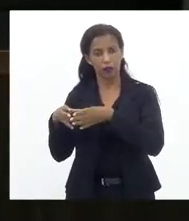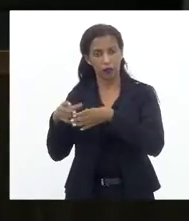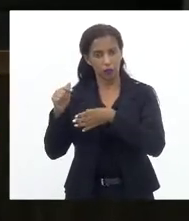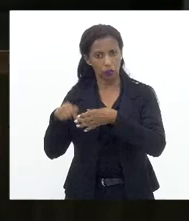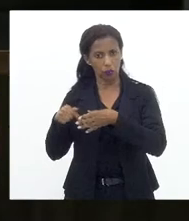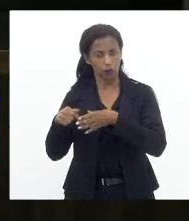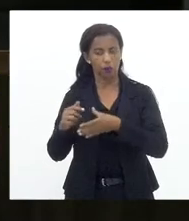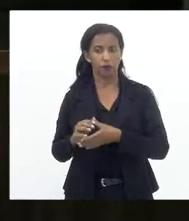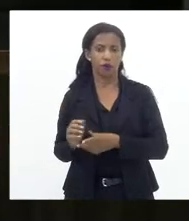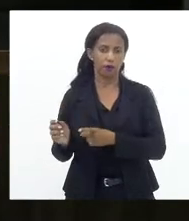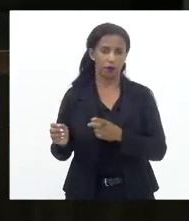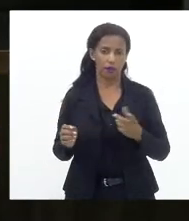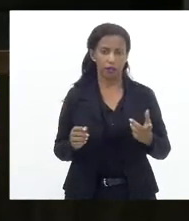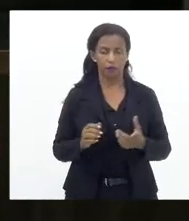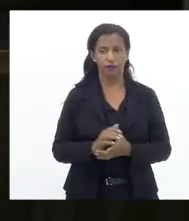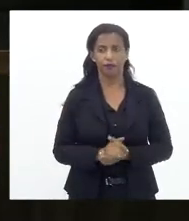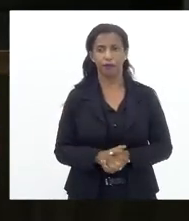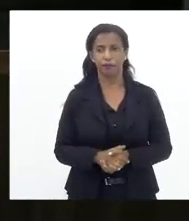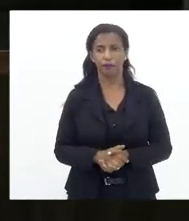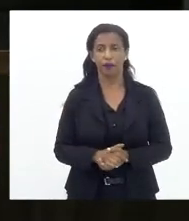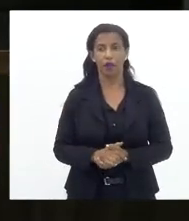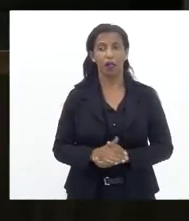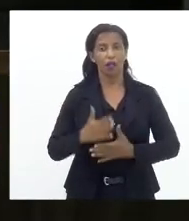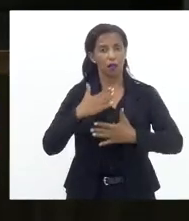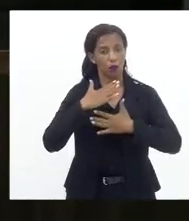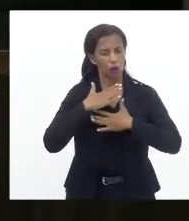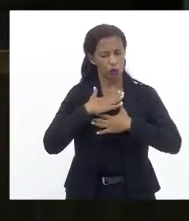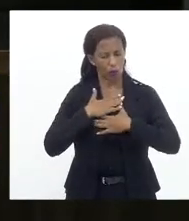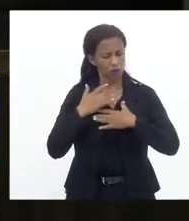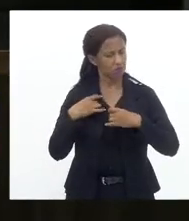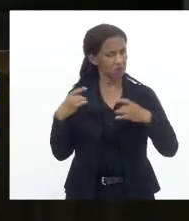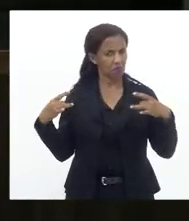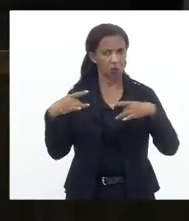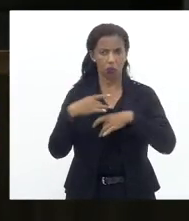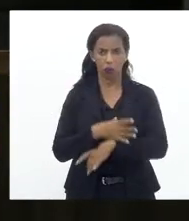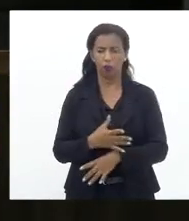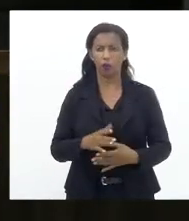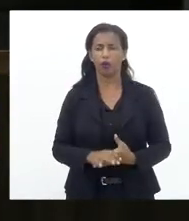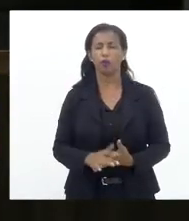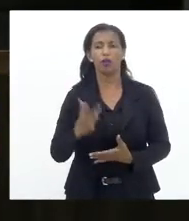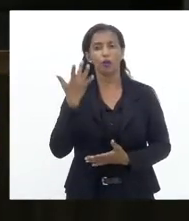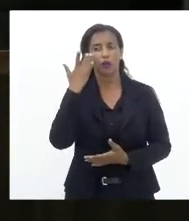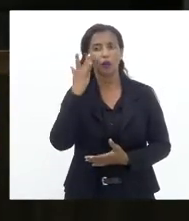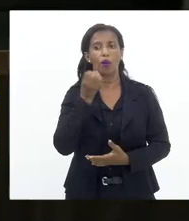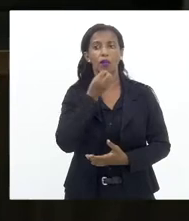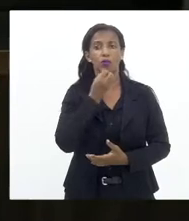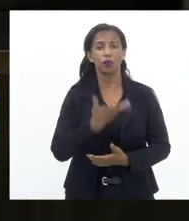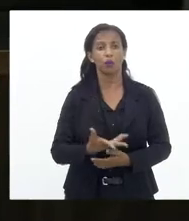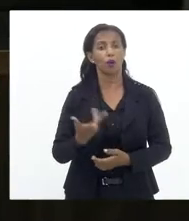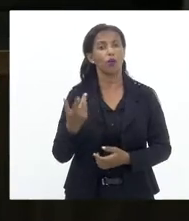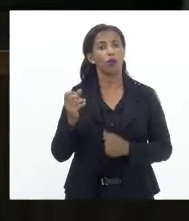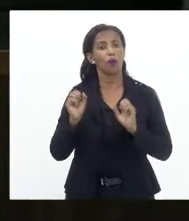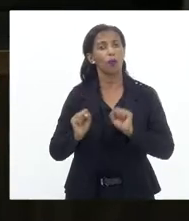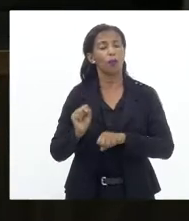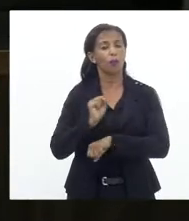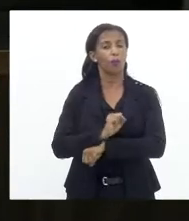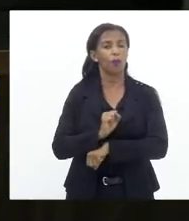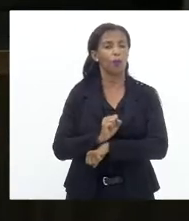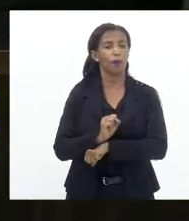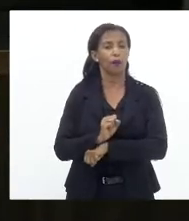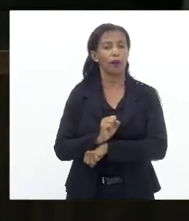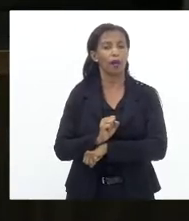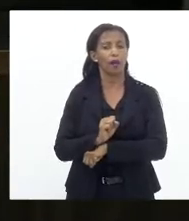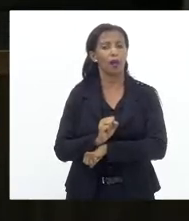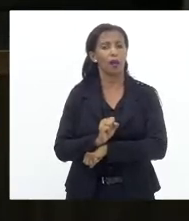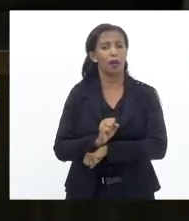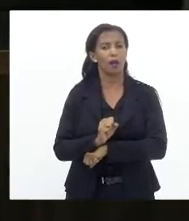que que vai sair né Então da nossa parte só de posição e eu acho bom pudéssemos aguardar No